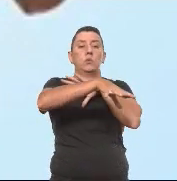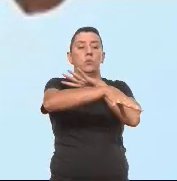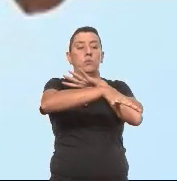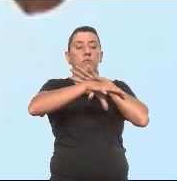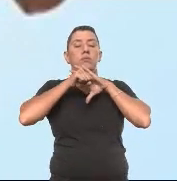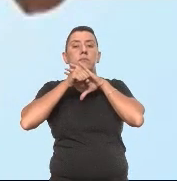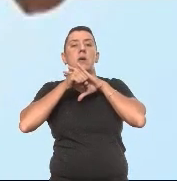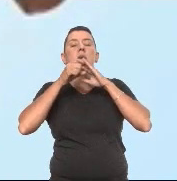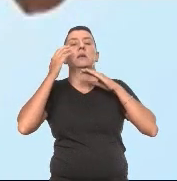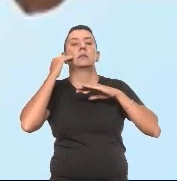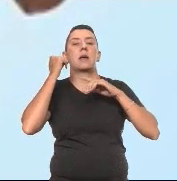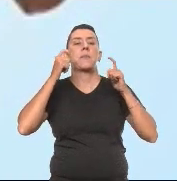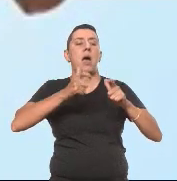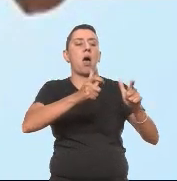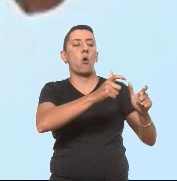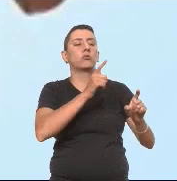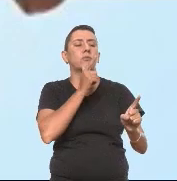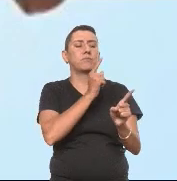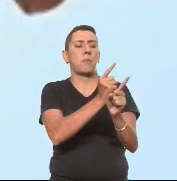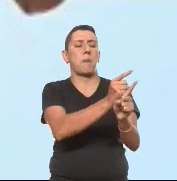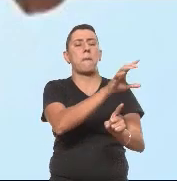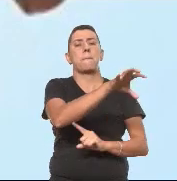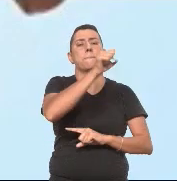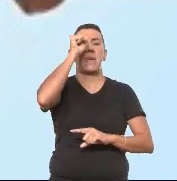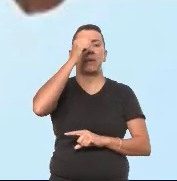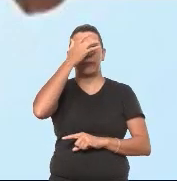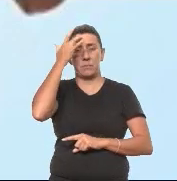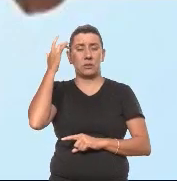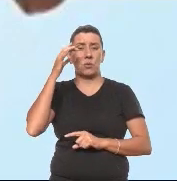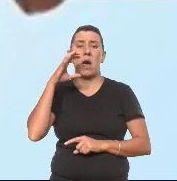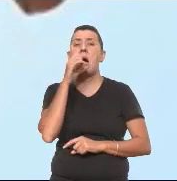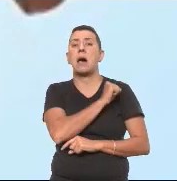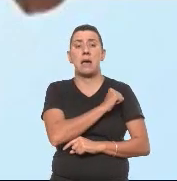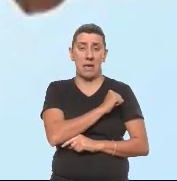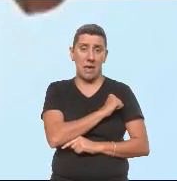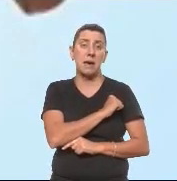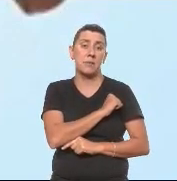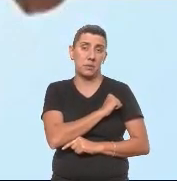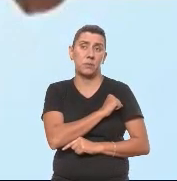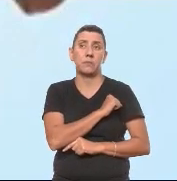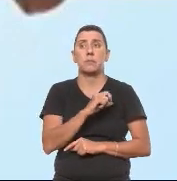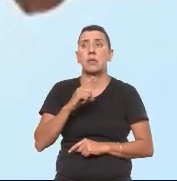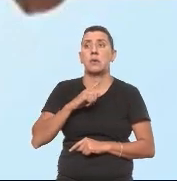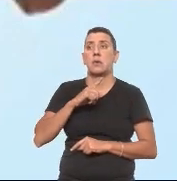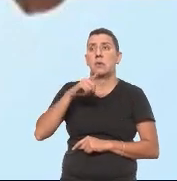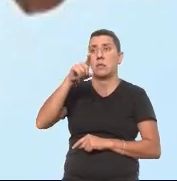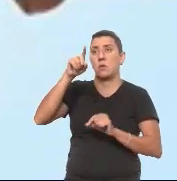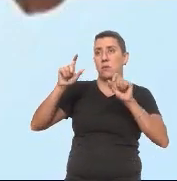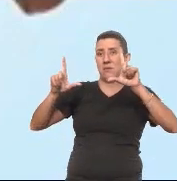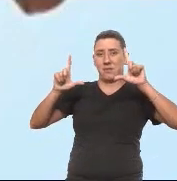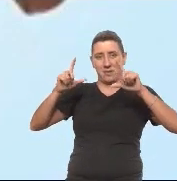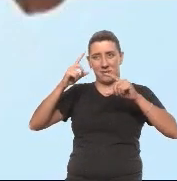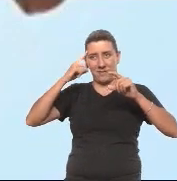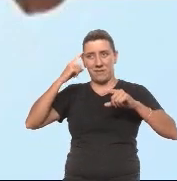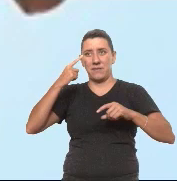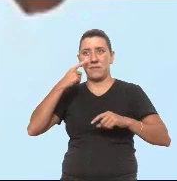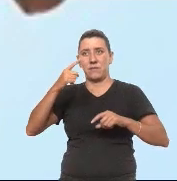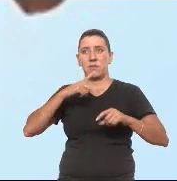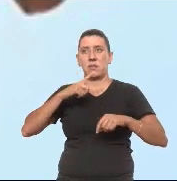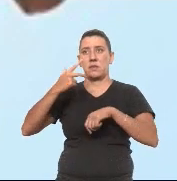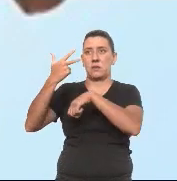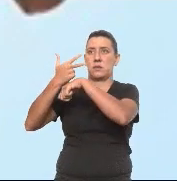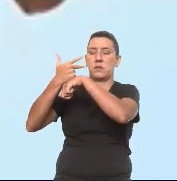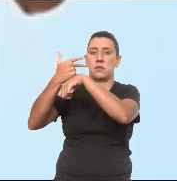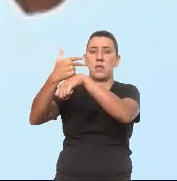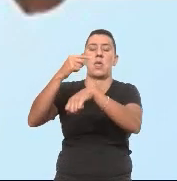integrado bom então aqui um exemplo de como isso funciona eu tenho imagens hoje com inteligência artificial nas minhas câmeras